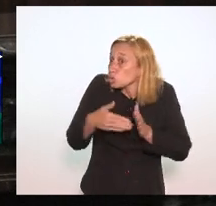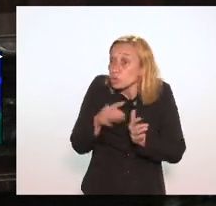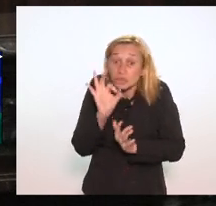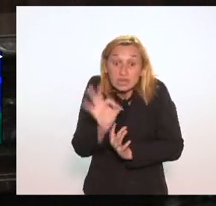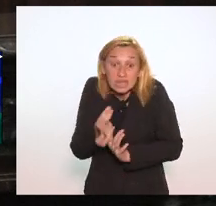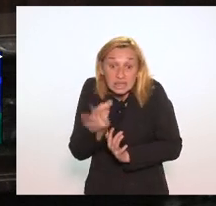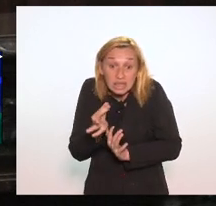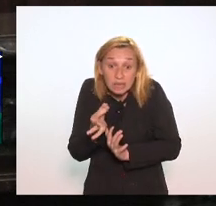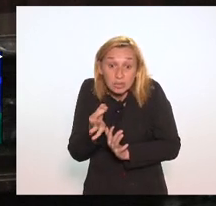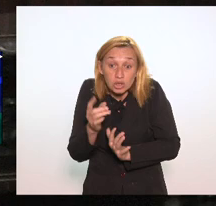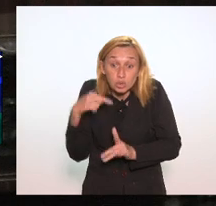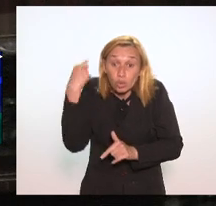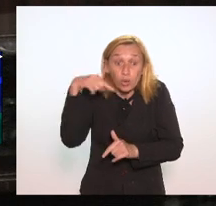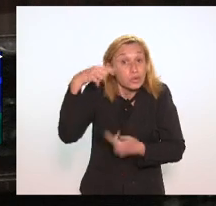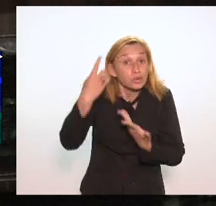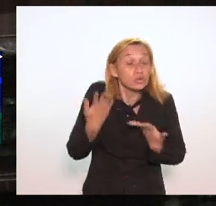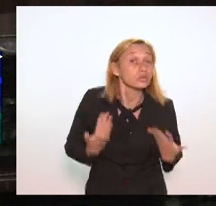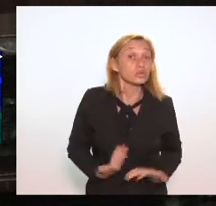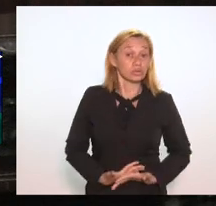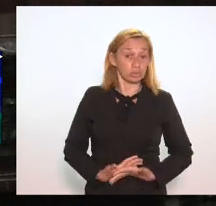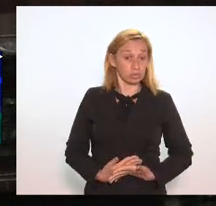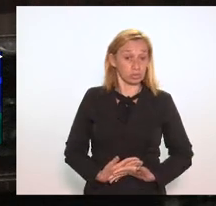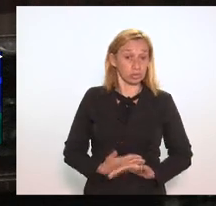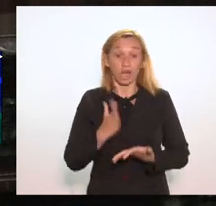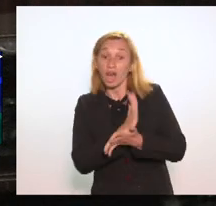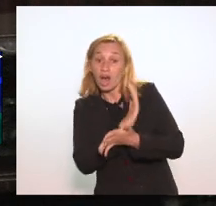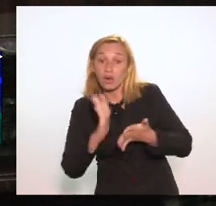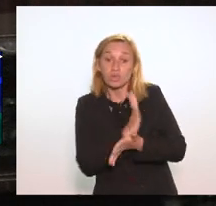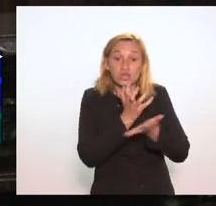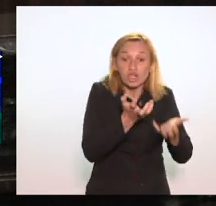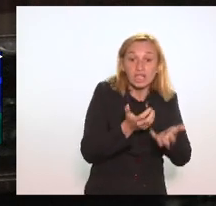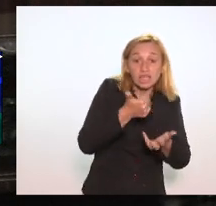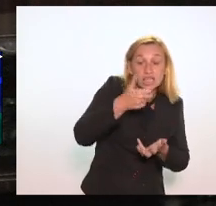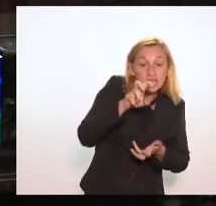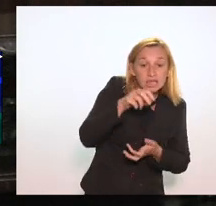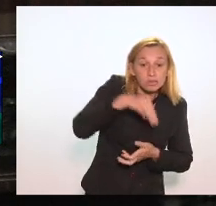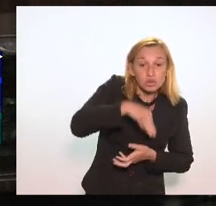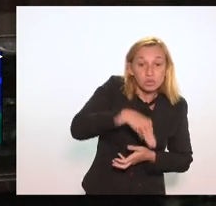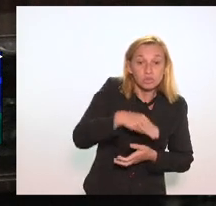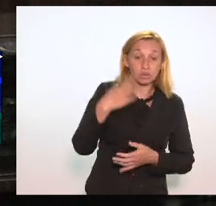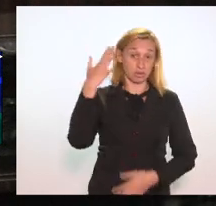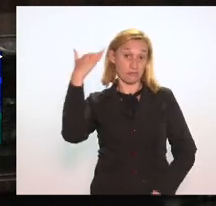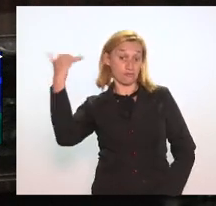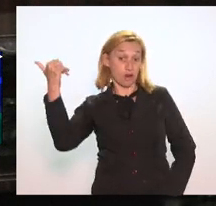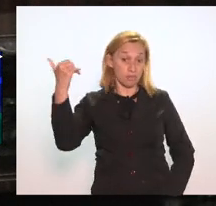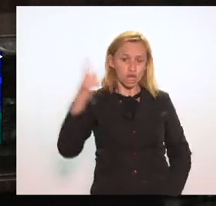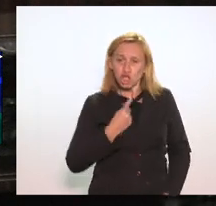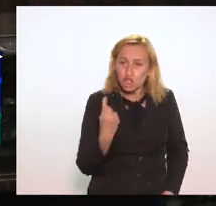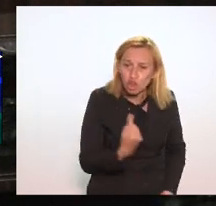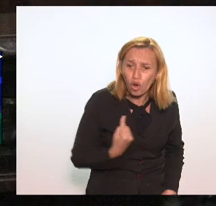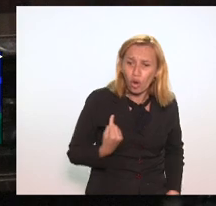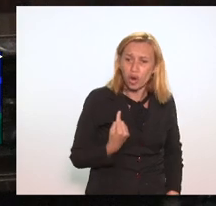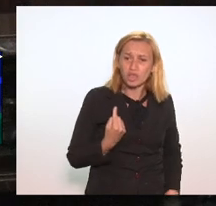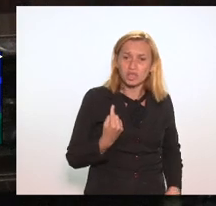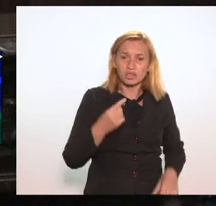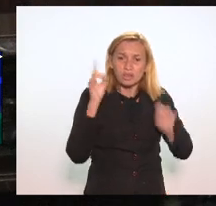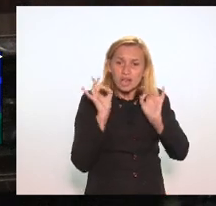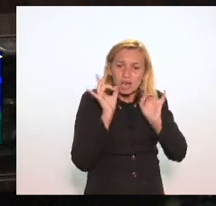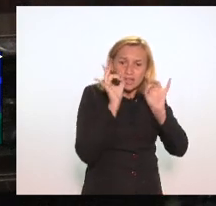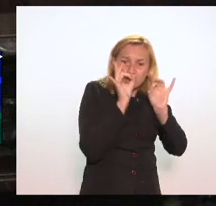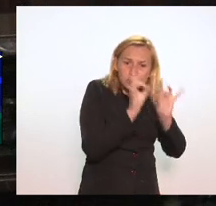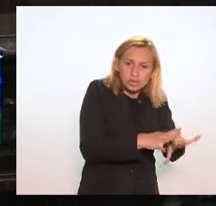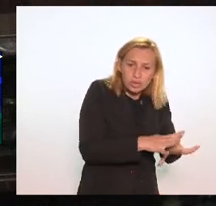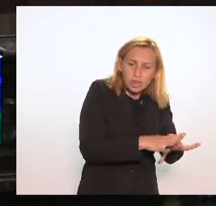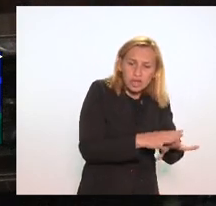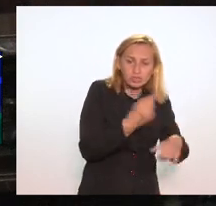absolutamente neurotizado uns alguns querendo uns 15 minutos de fama e nós estamos sendo jogados